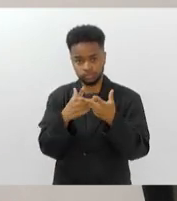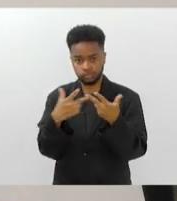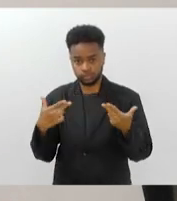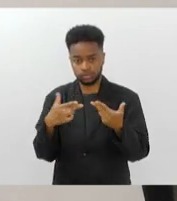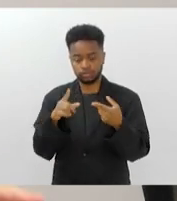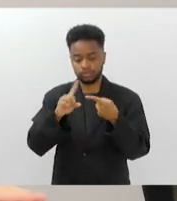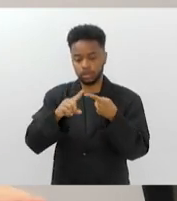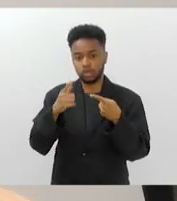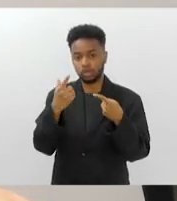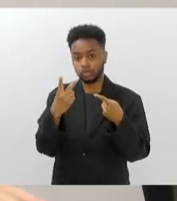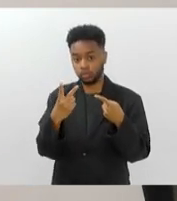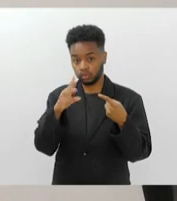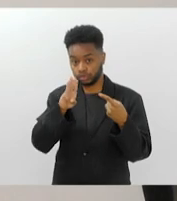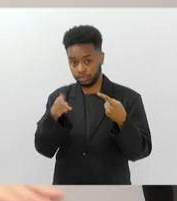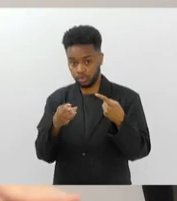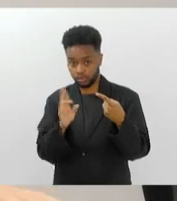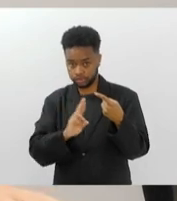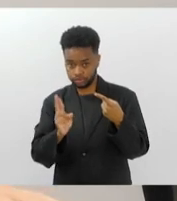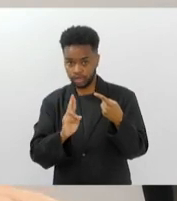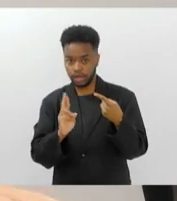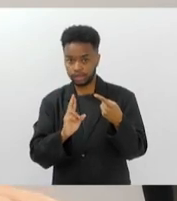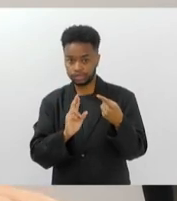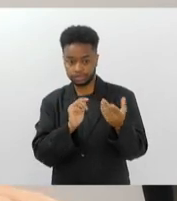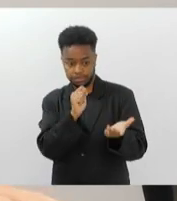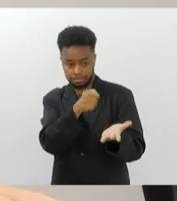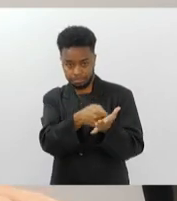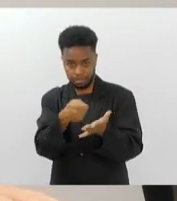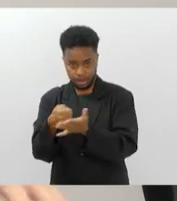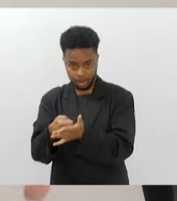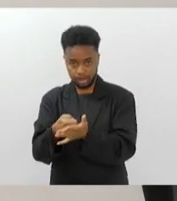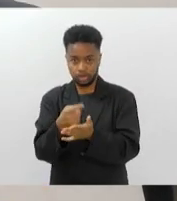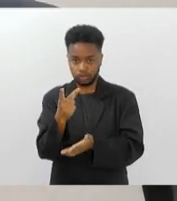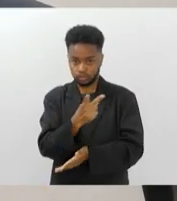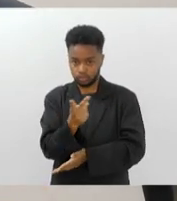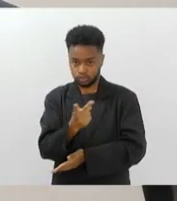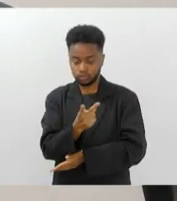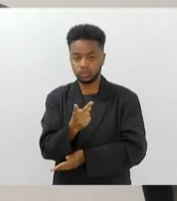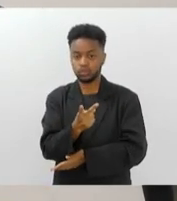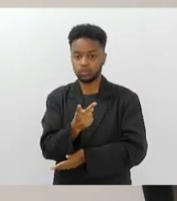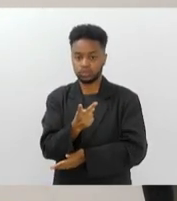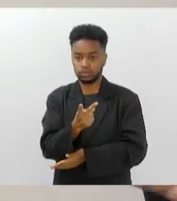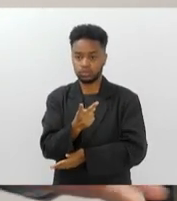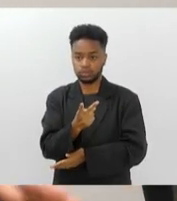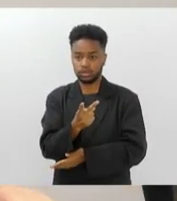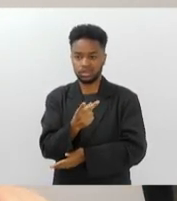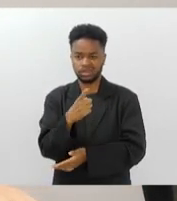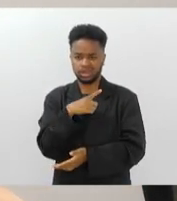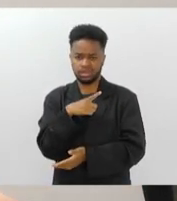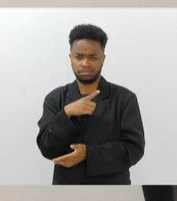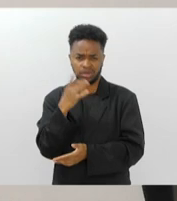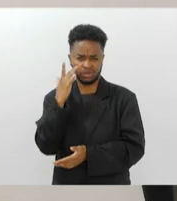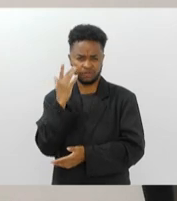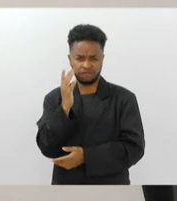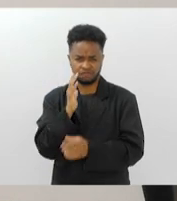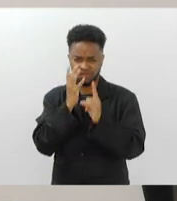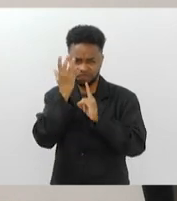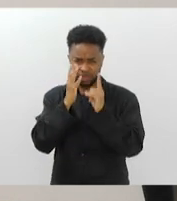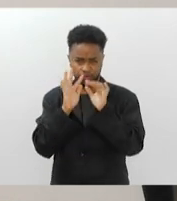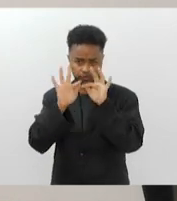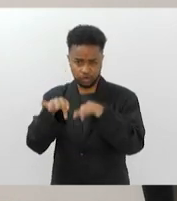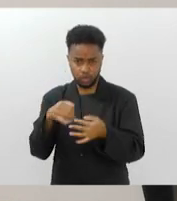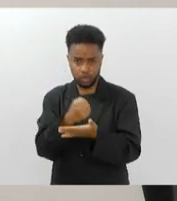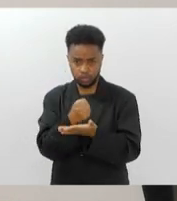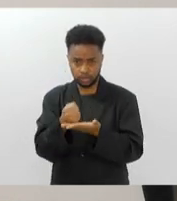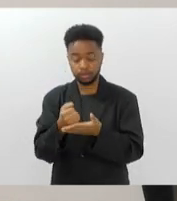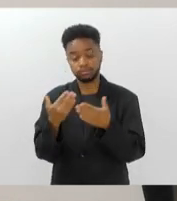R 2 milhões deais para essas duas ações né que uma parece que termine em fevereiro o o contrato